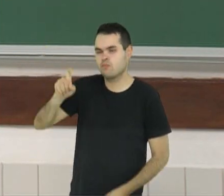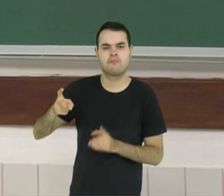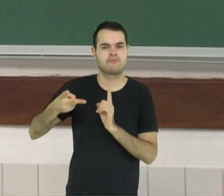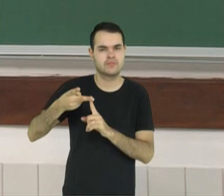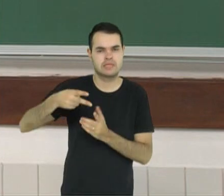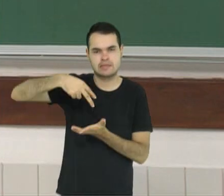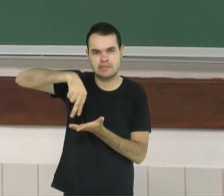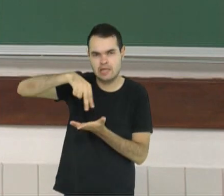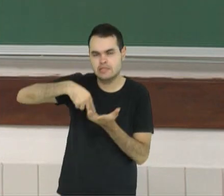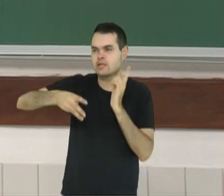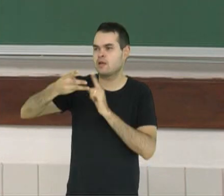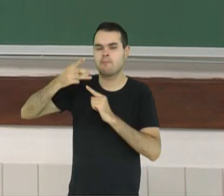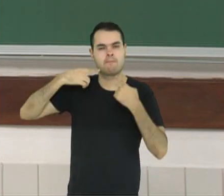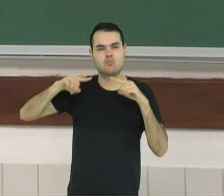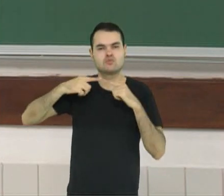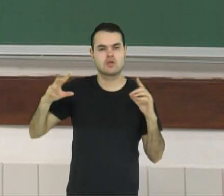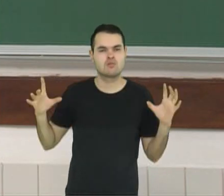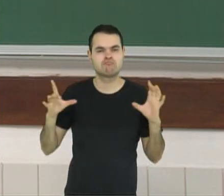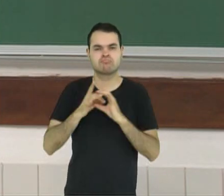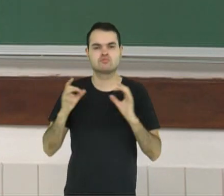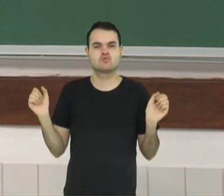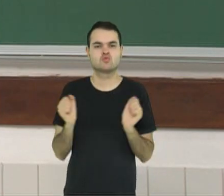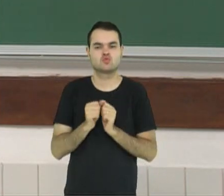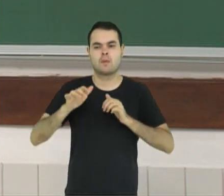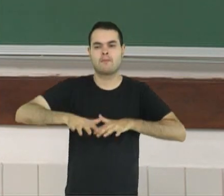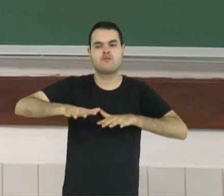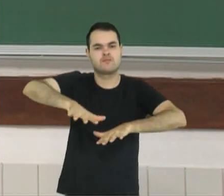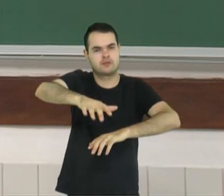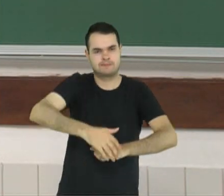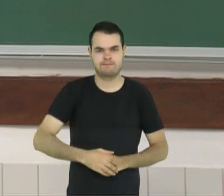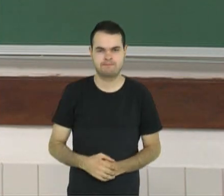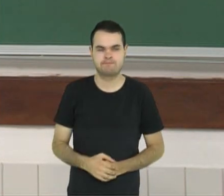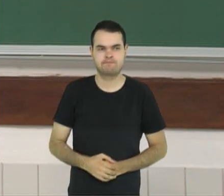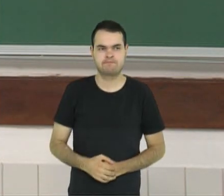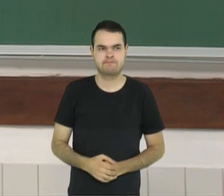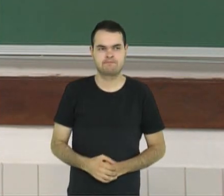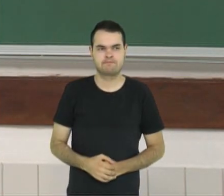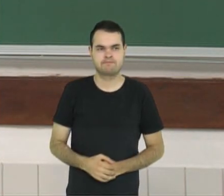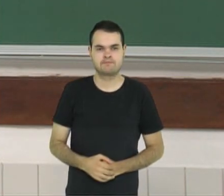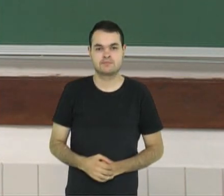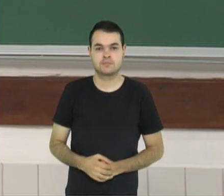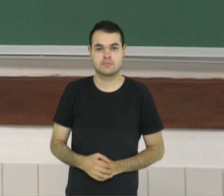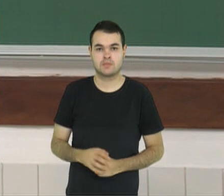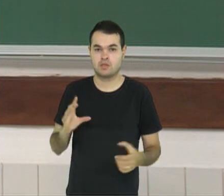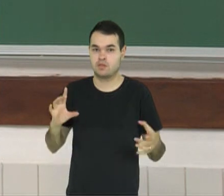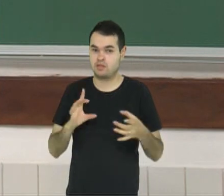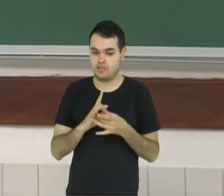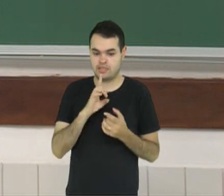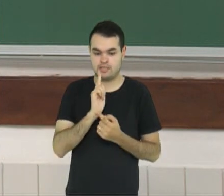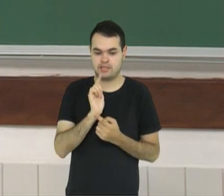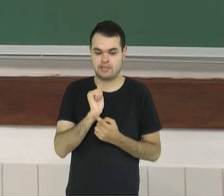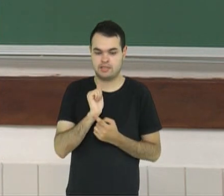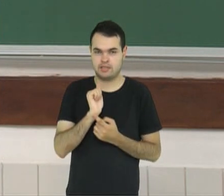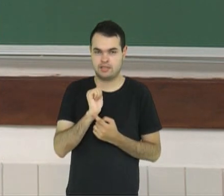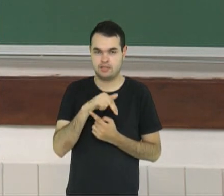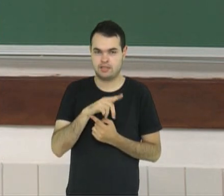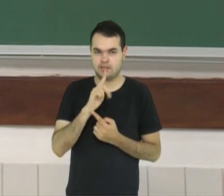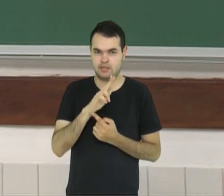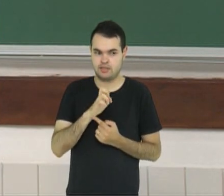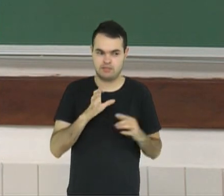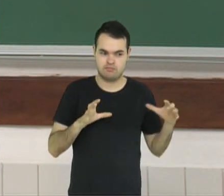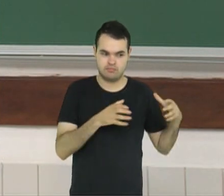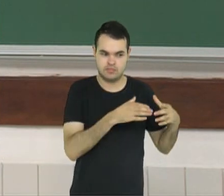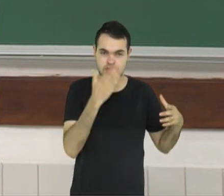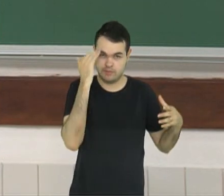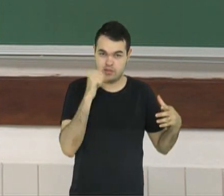fazer música juntos como um movimento. Ele idealizou esse começo. Lembrando vocês que como ele fez parte de uma gangue, ele sabia a rotina de uma gangue,